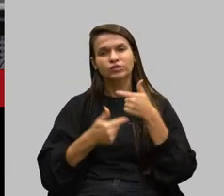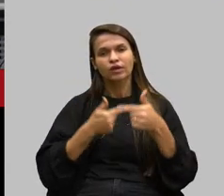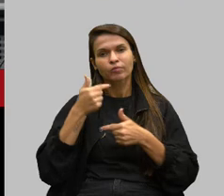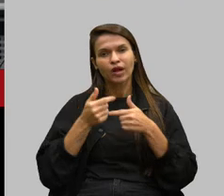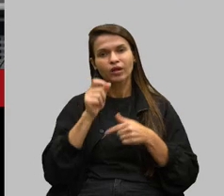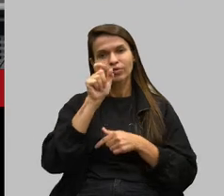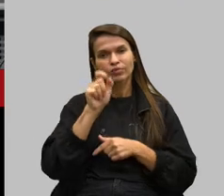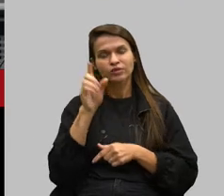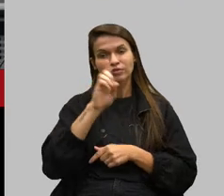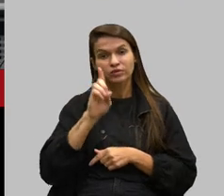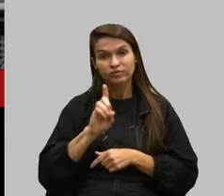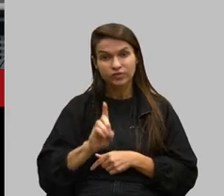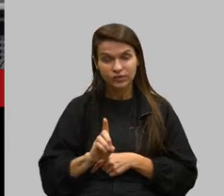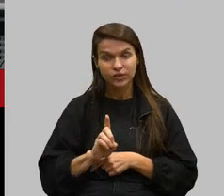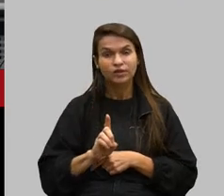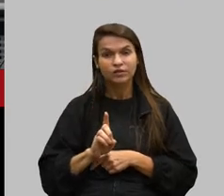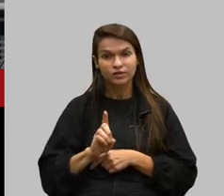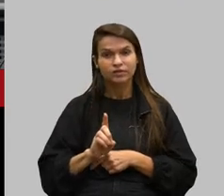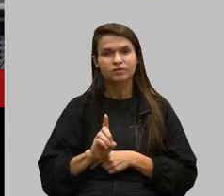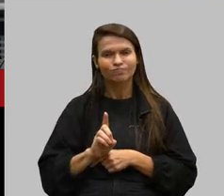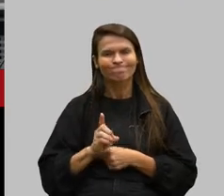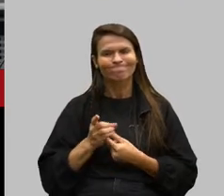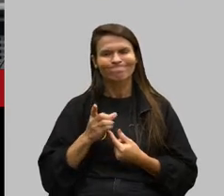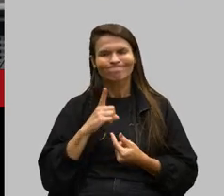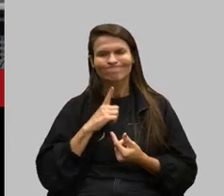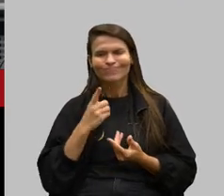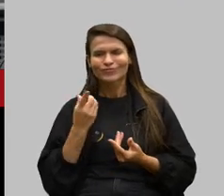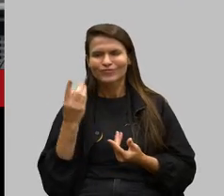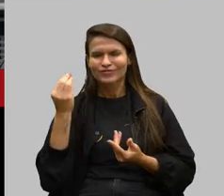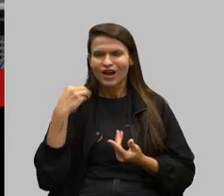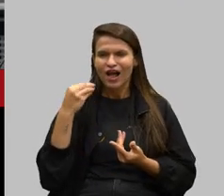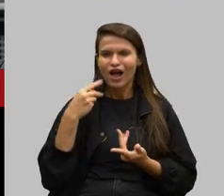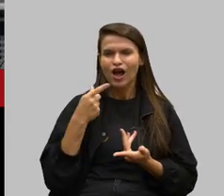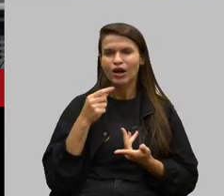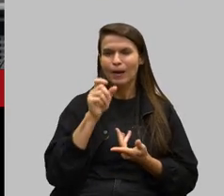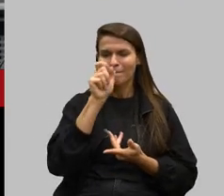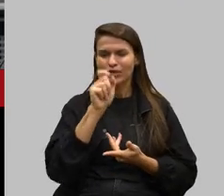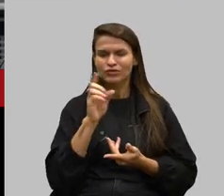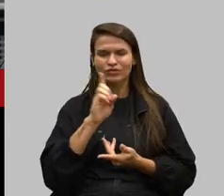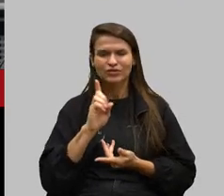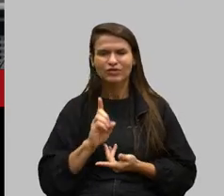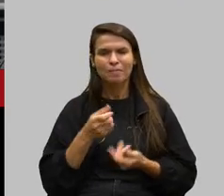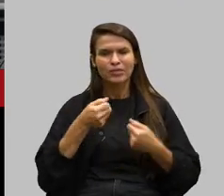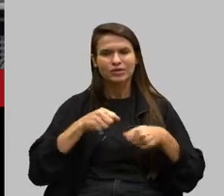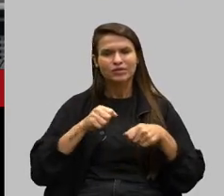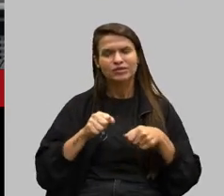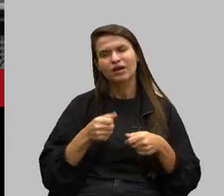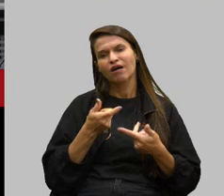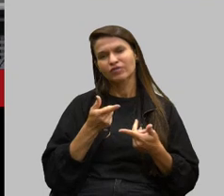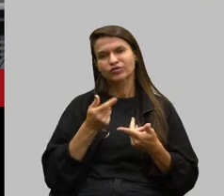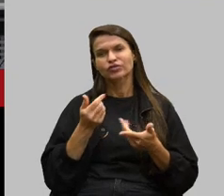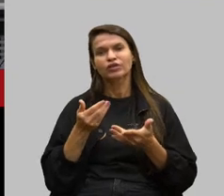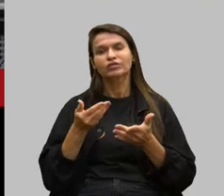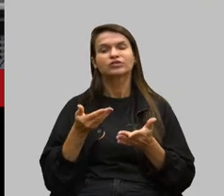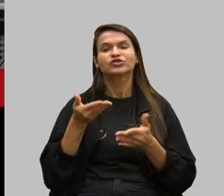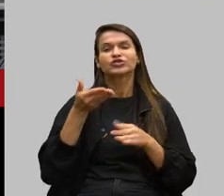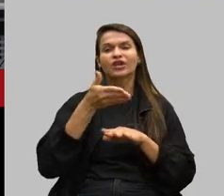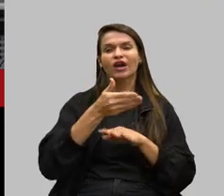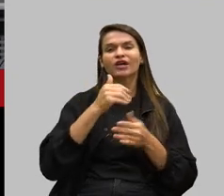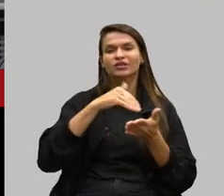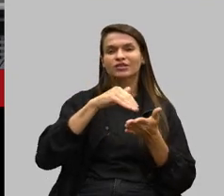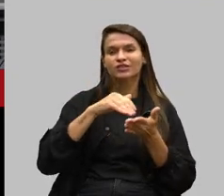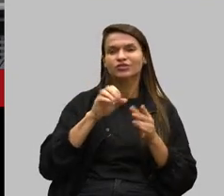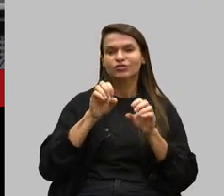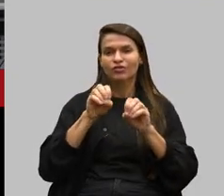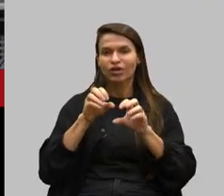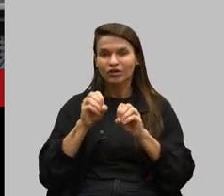com deficiência eh fragmentado né então a pessoa com deficiência quando ela precisava de algo na Secretaria de Educação ela ia lá